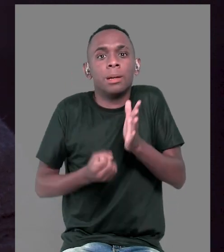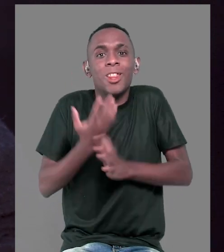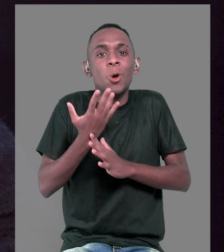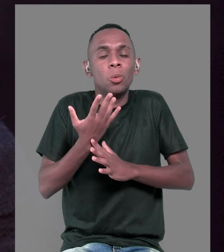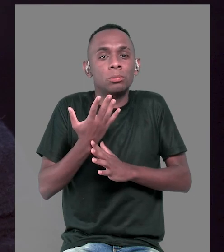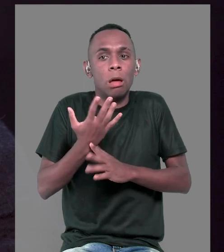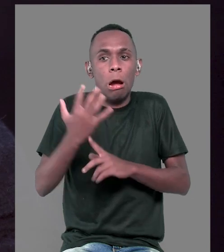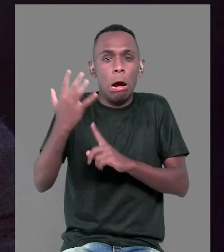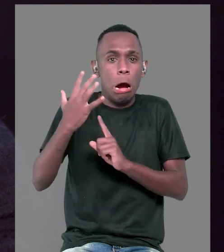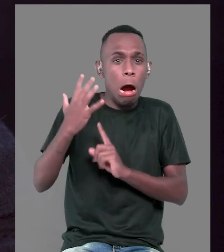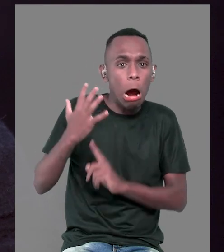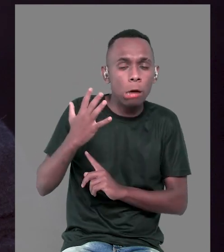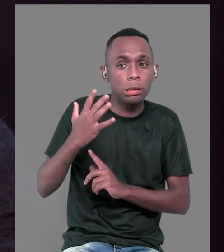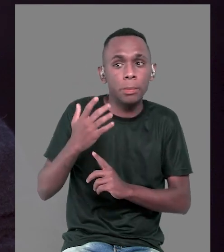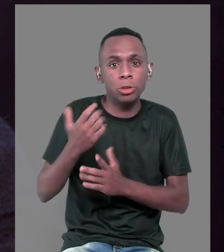de controle.